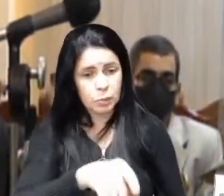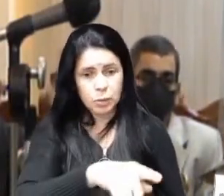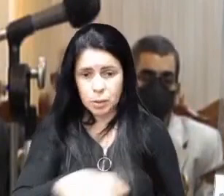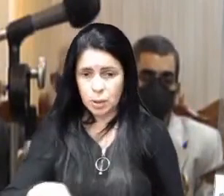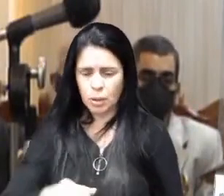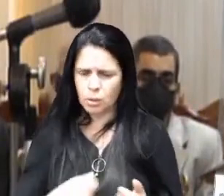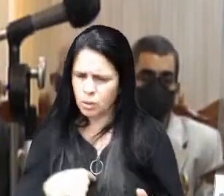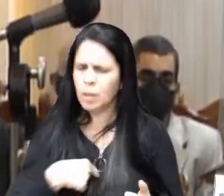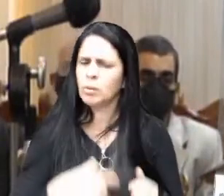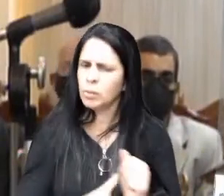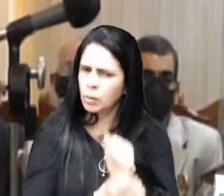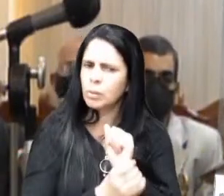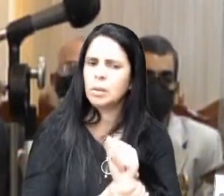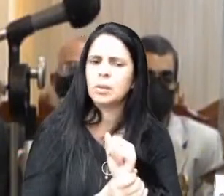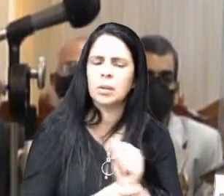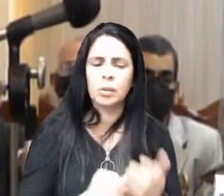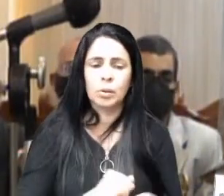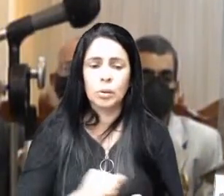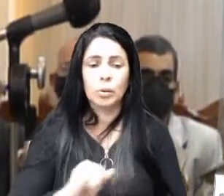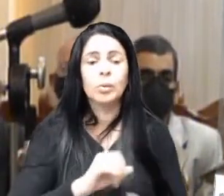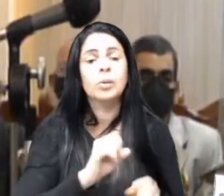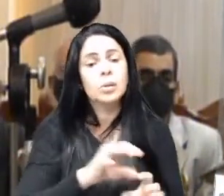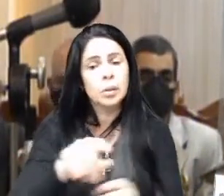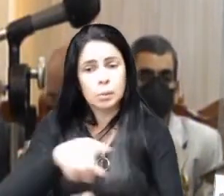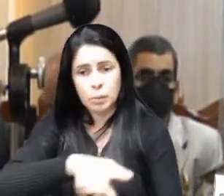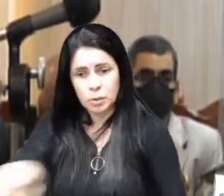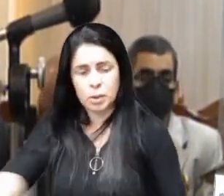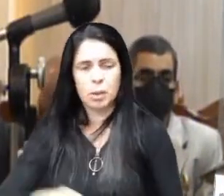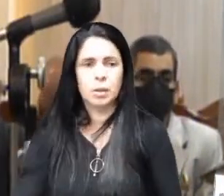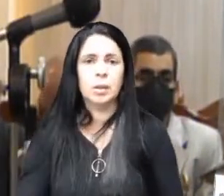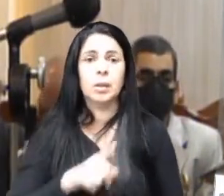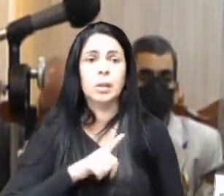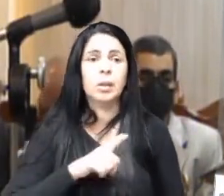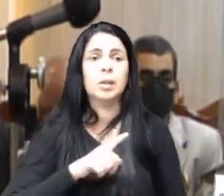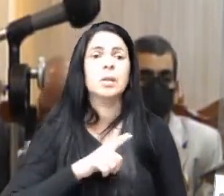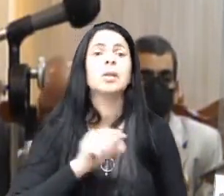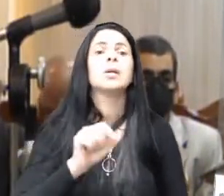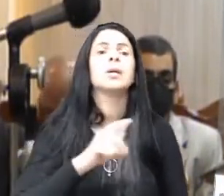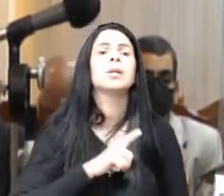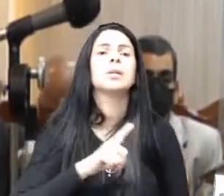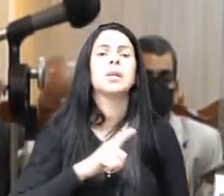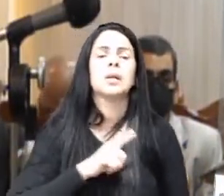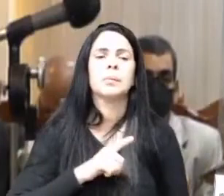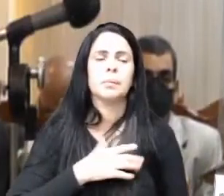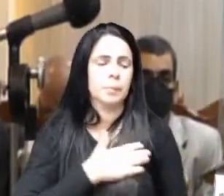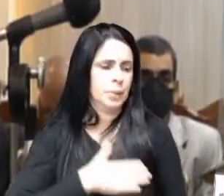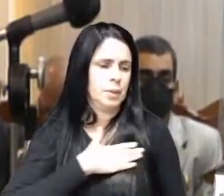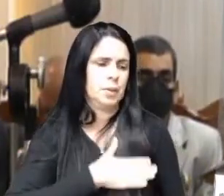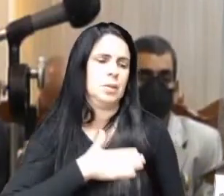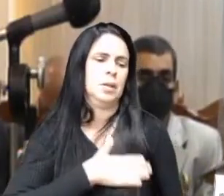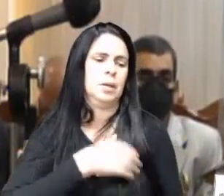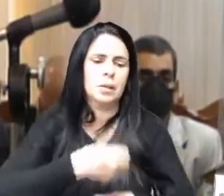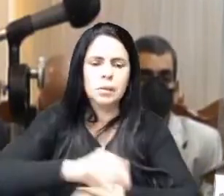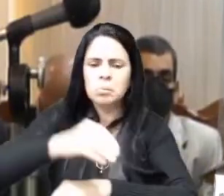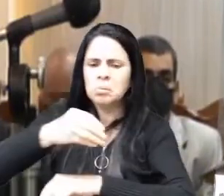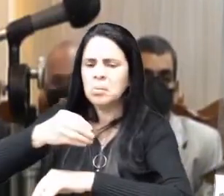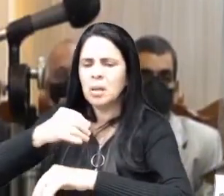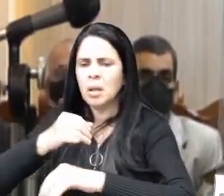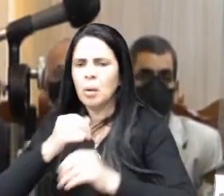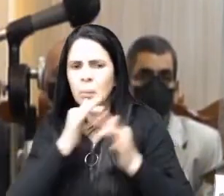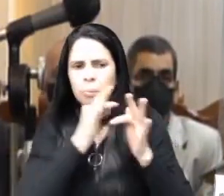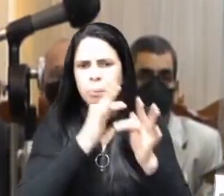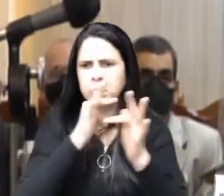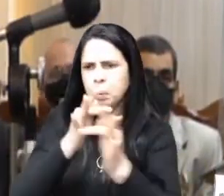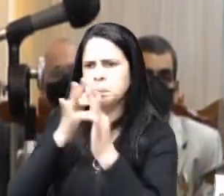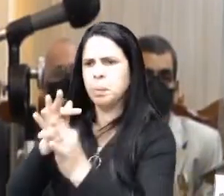para vocês. Quem tem prazer em escandalizar, quem tem prazer em tornar público